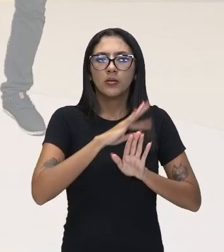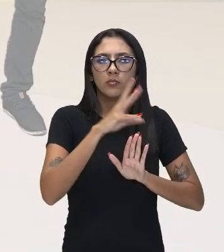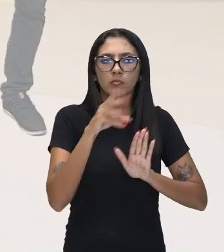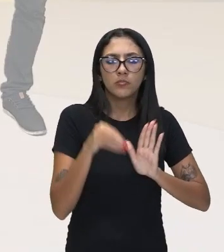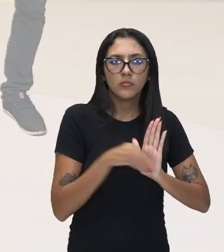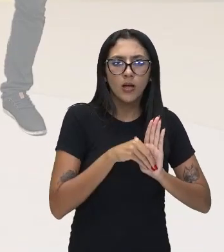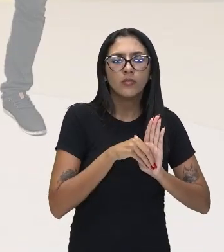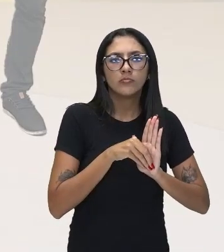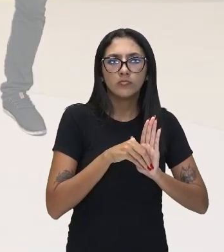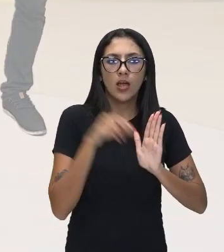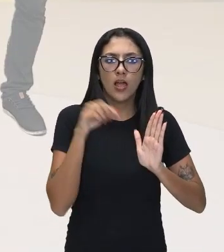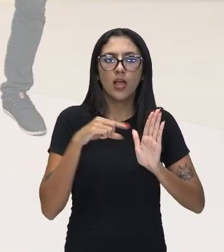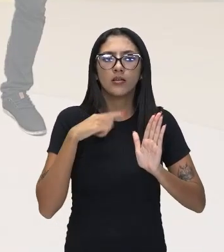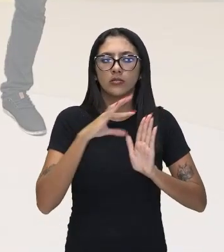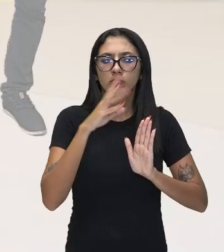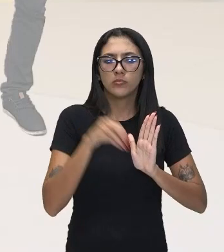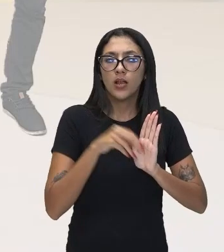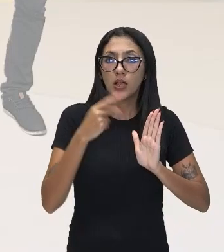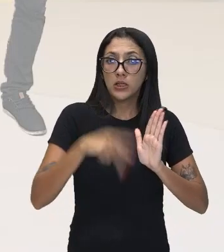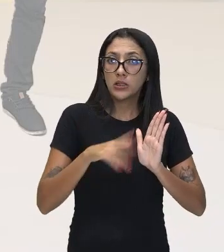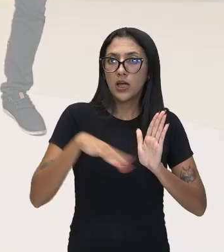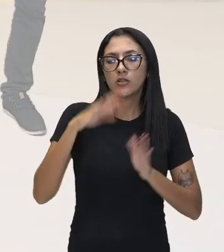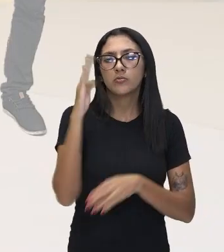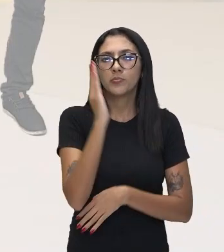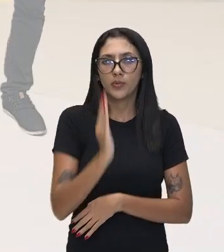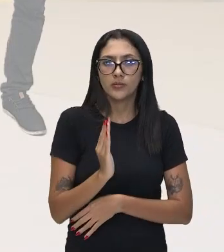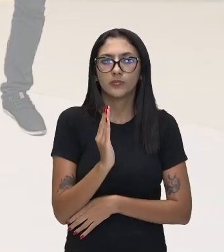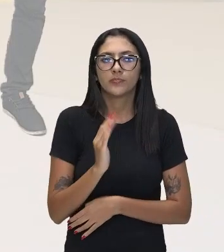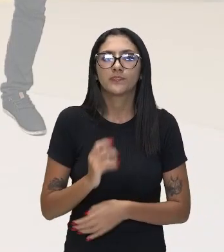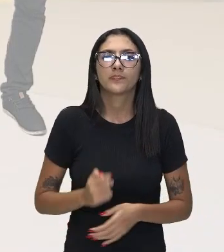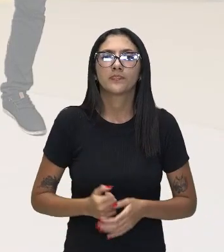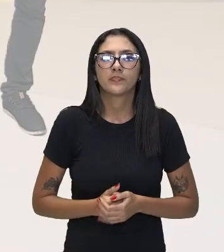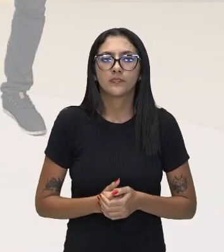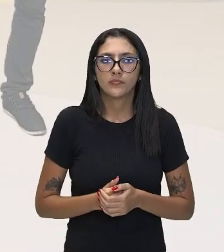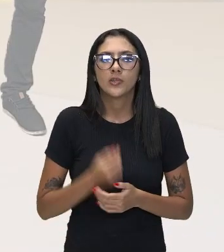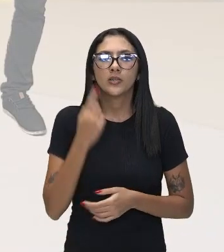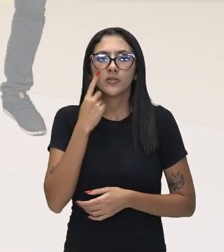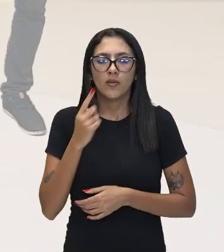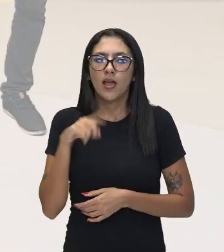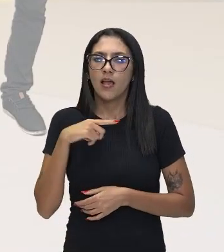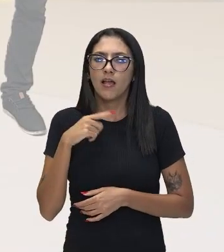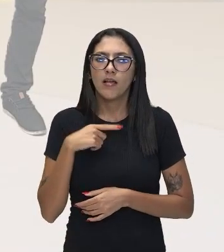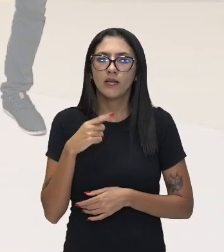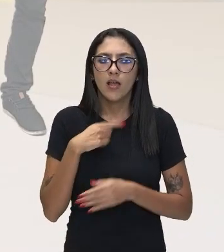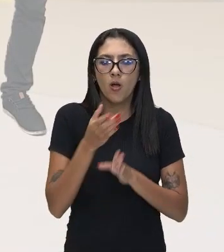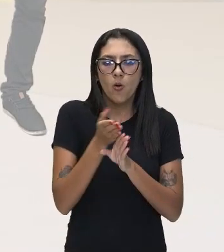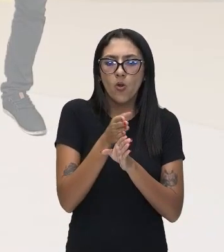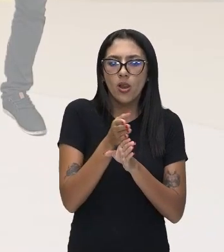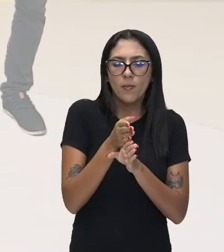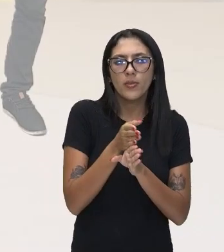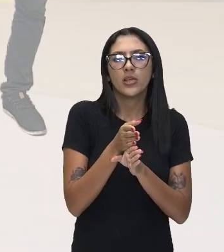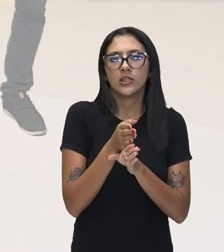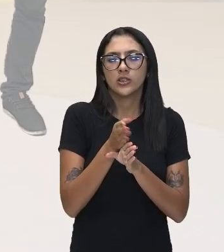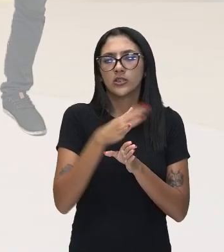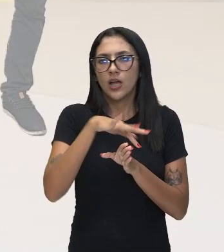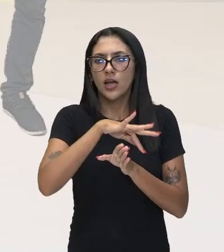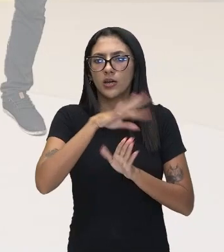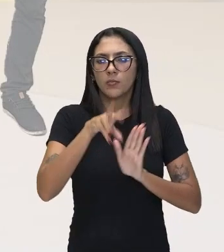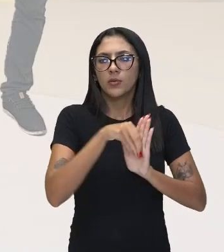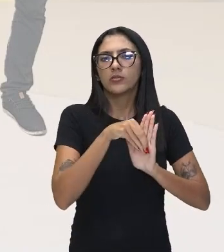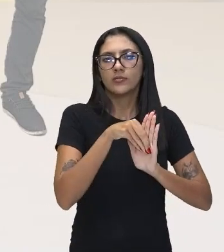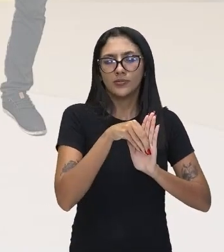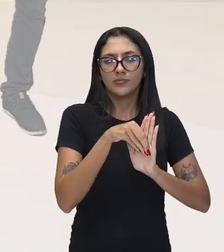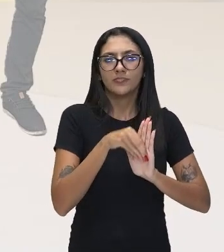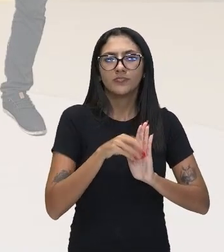está aqui dentro do território brasileiro, tá? Então a gente observa que é até onde vai realmente a floresta amazônica nesse caso, tá